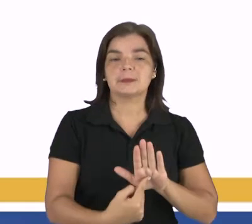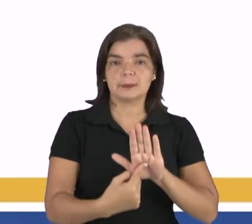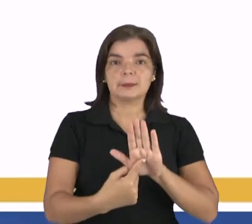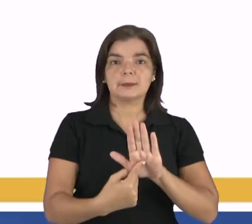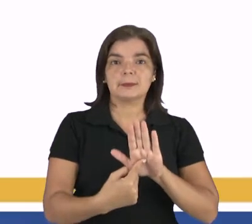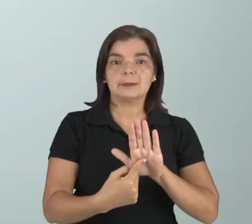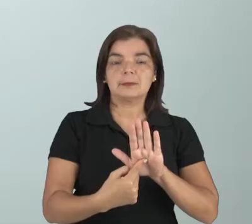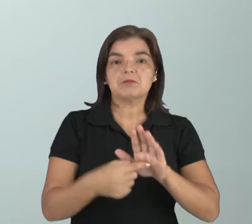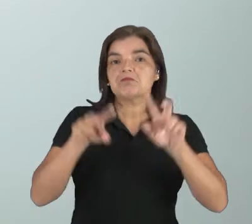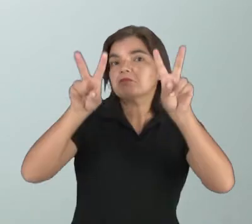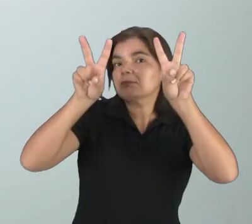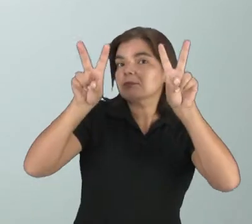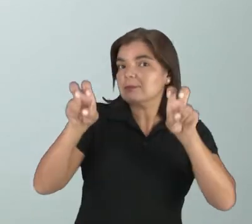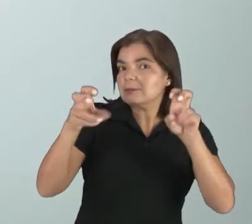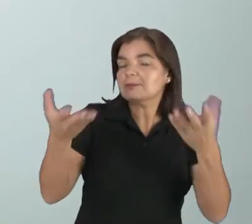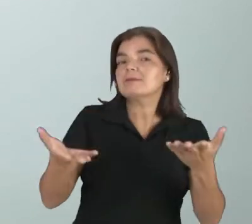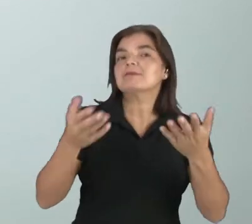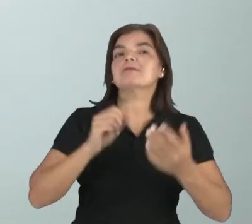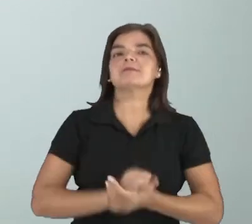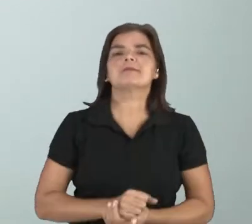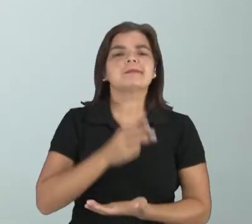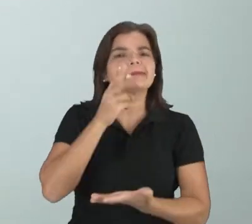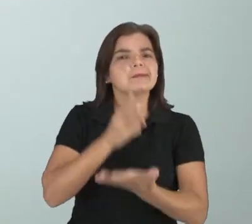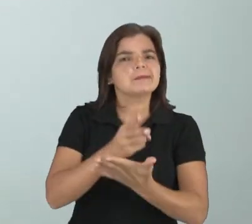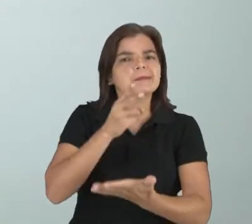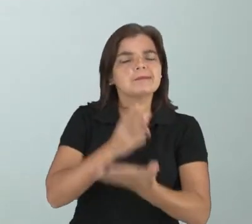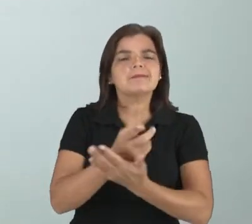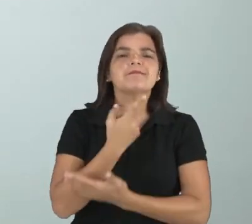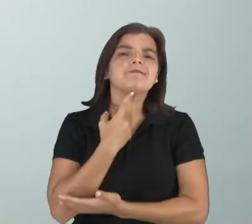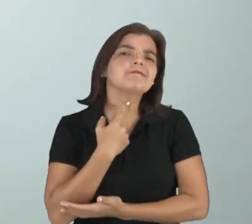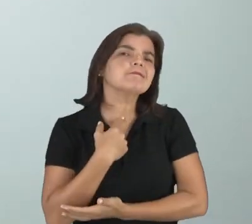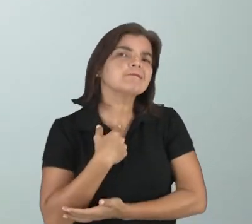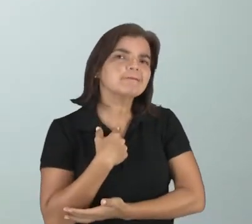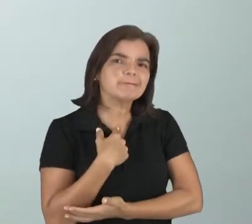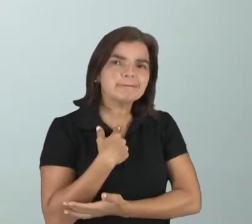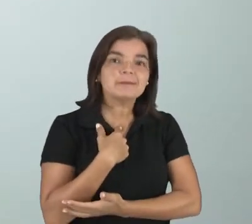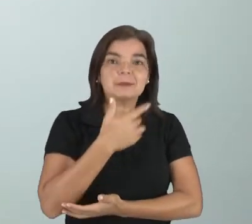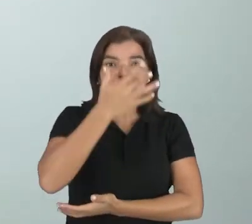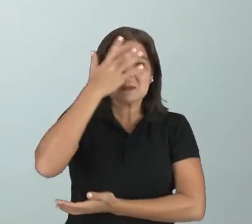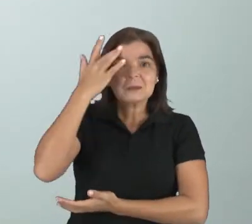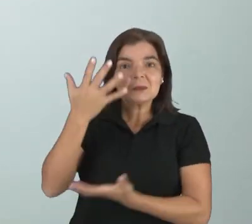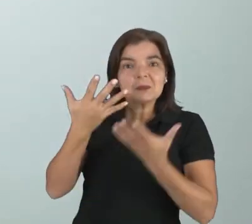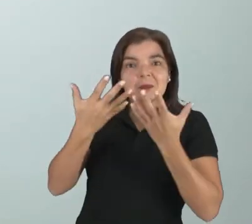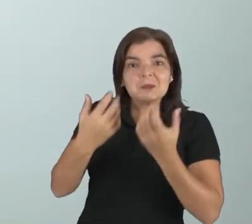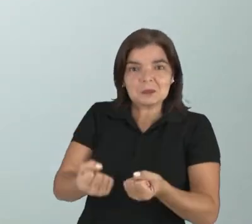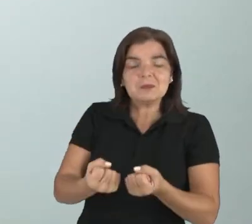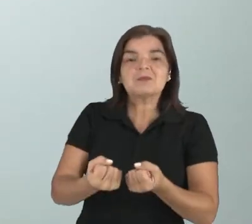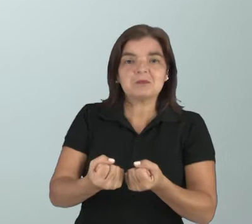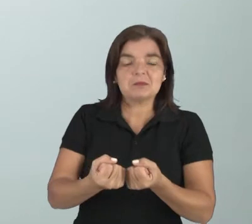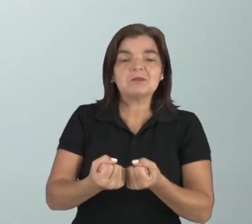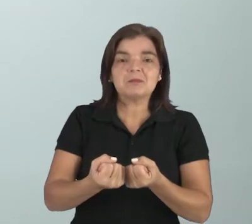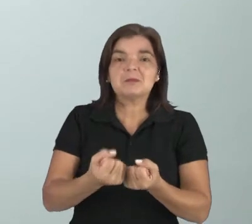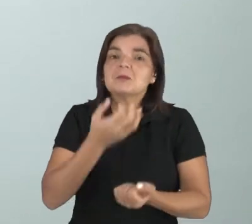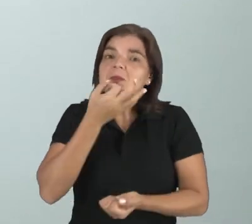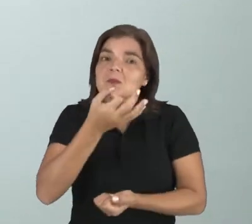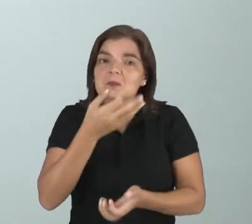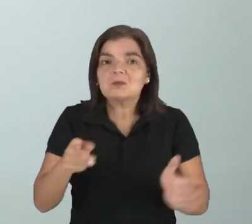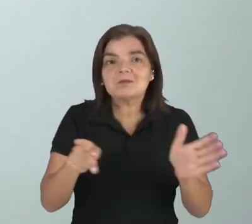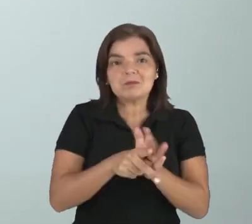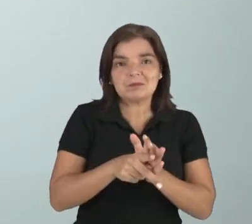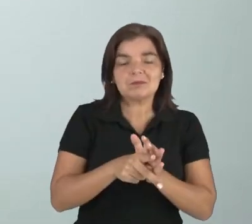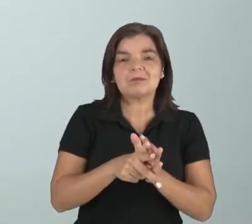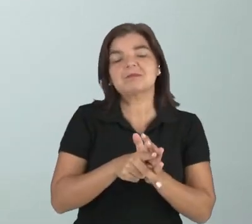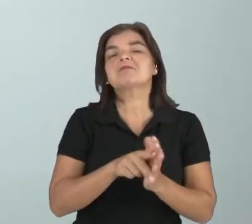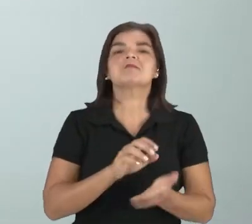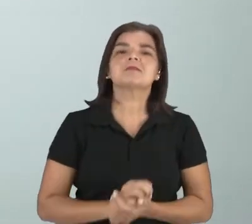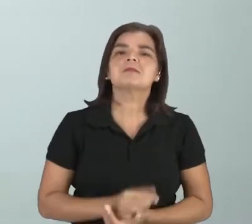apresentados sobre determinado assunto, sempre com o desejo de convencer o leitor a assumir um posicionamento, tá